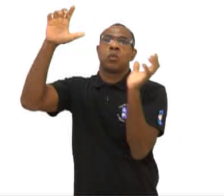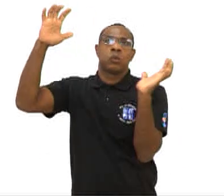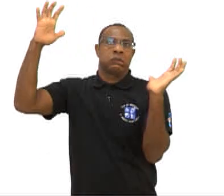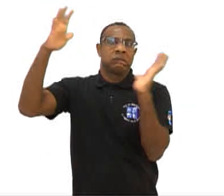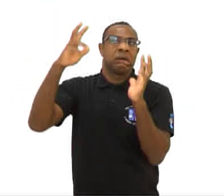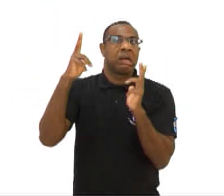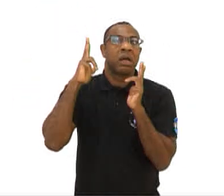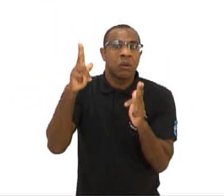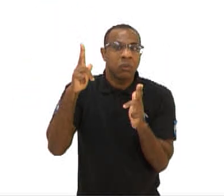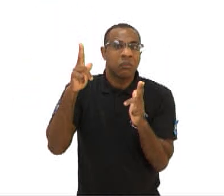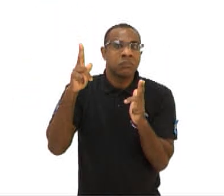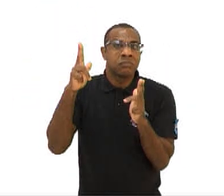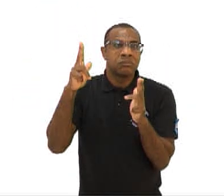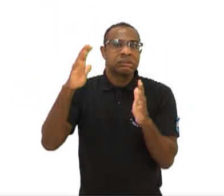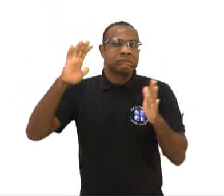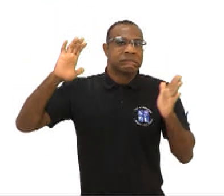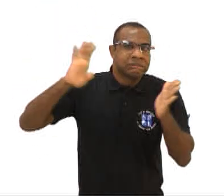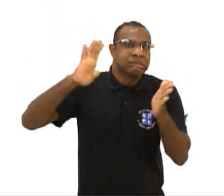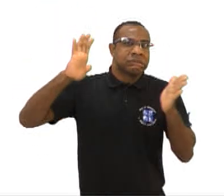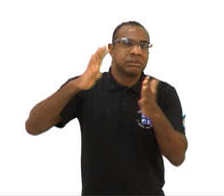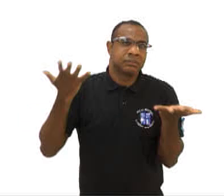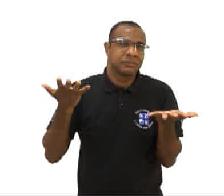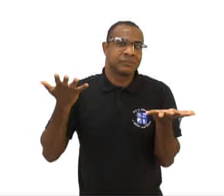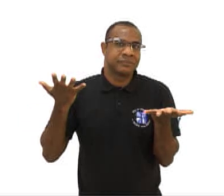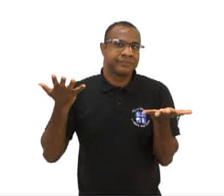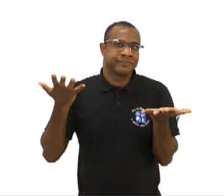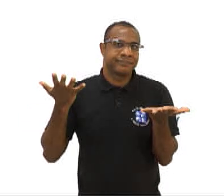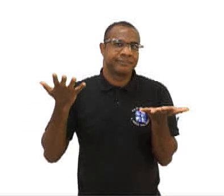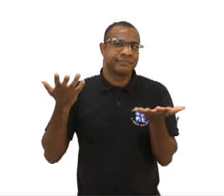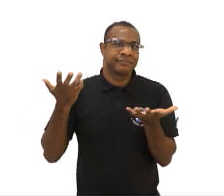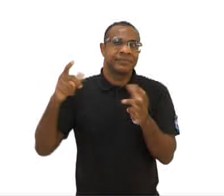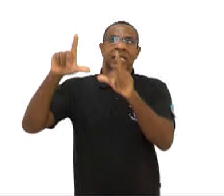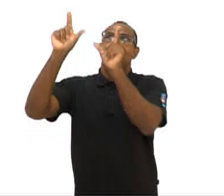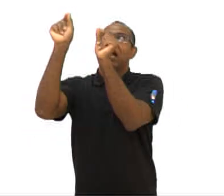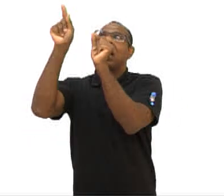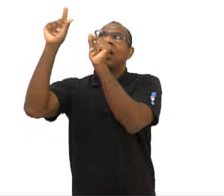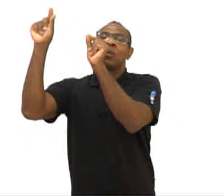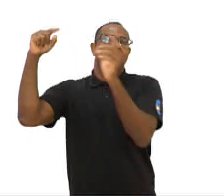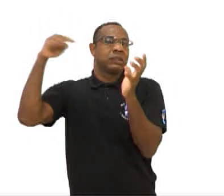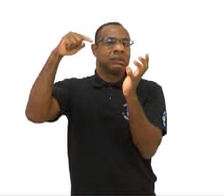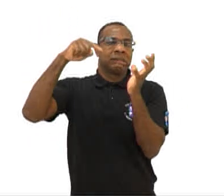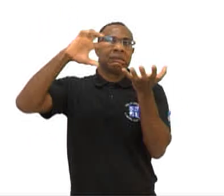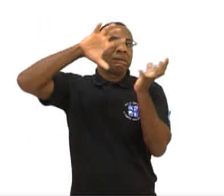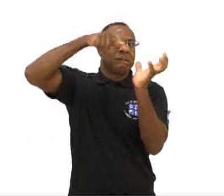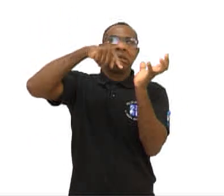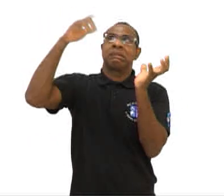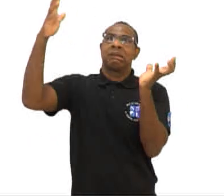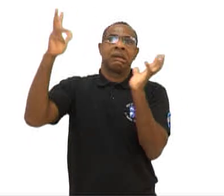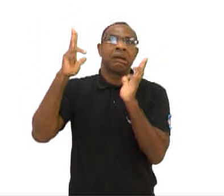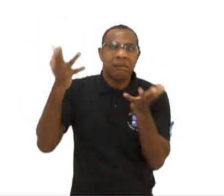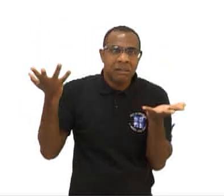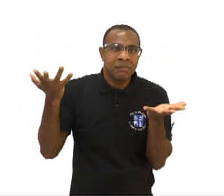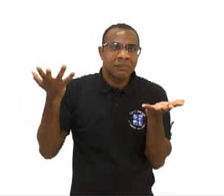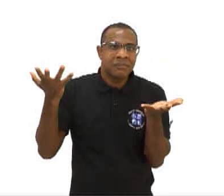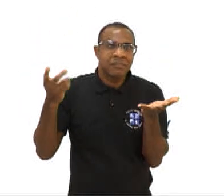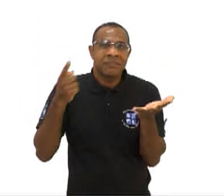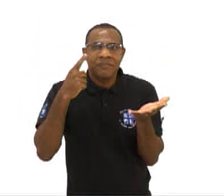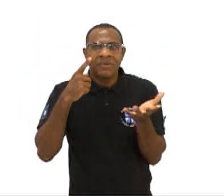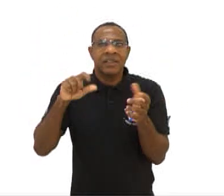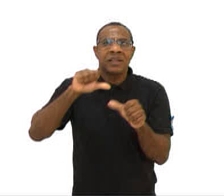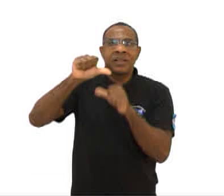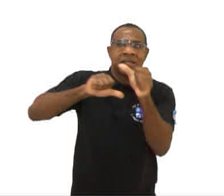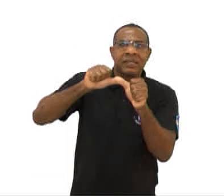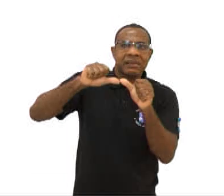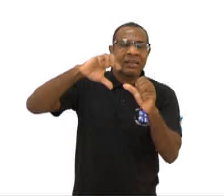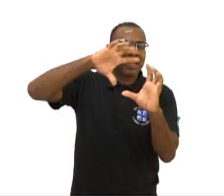à intensidade à força que a Lua traz sobre a Terra? Verdadeira. Tá vendo que tem essa jogatina aqui, essa troca Terra, Lua, Lua,